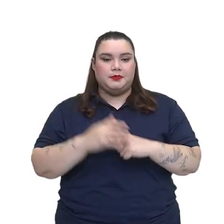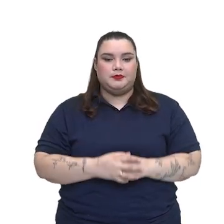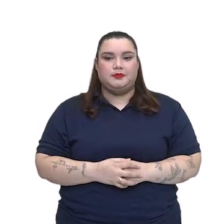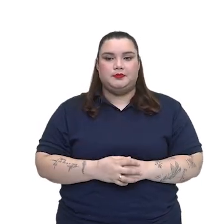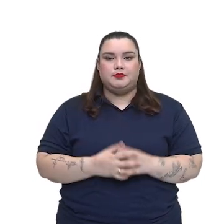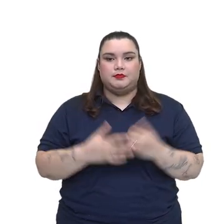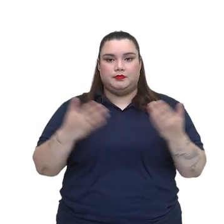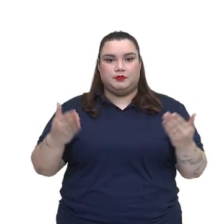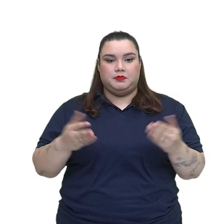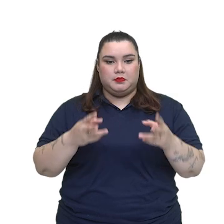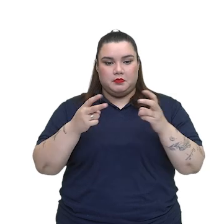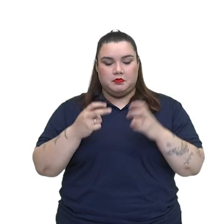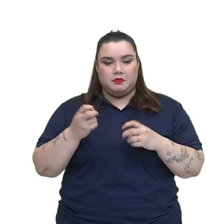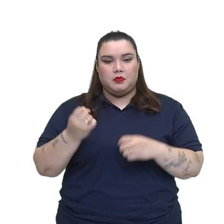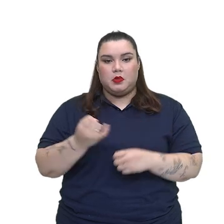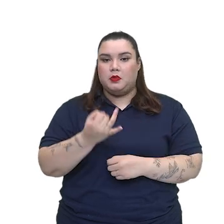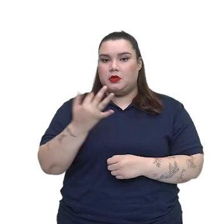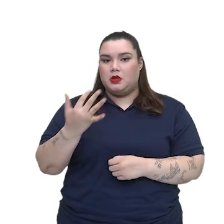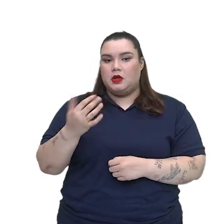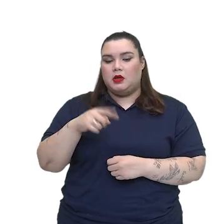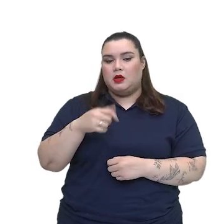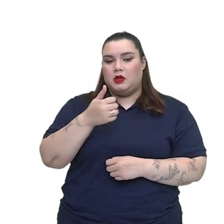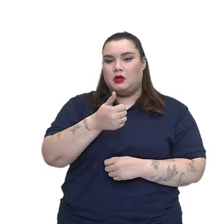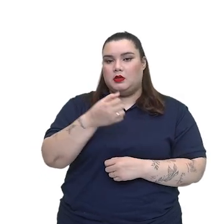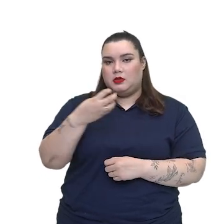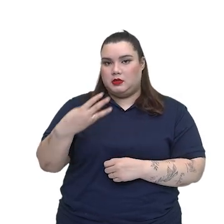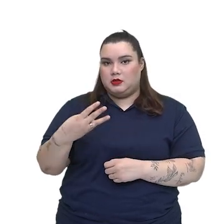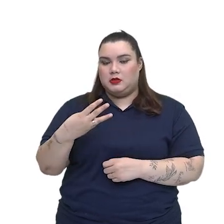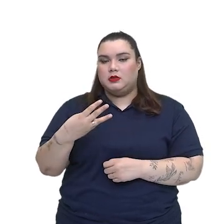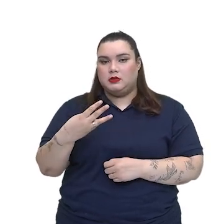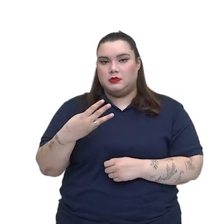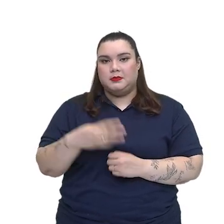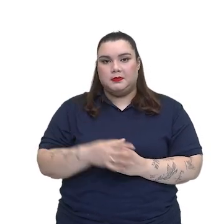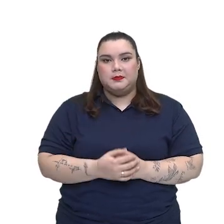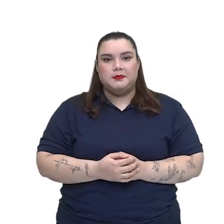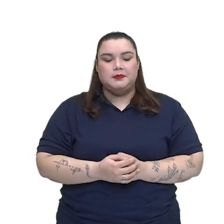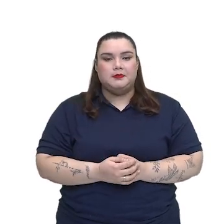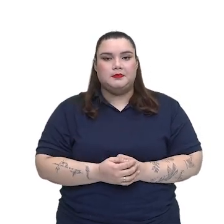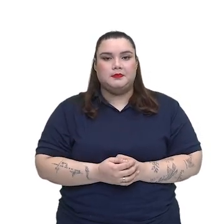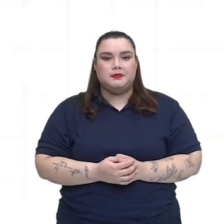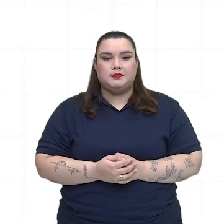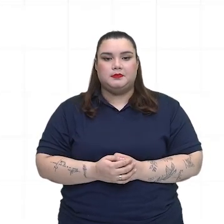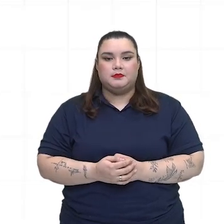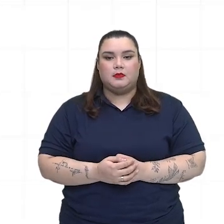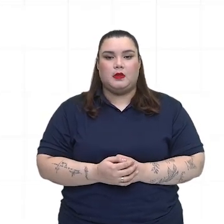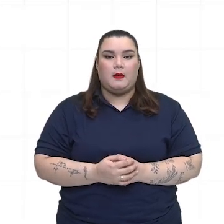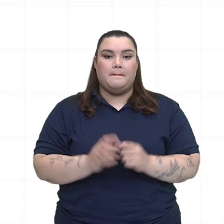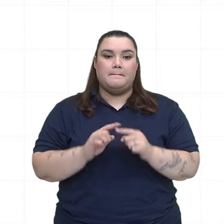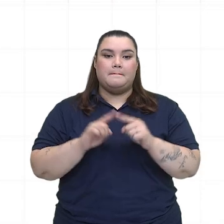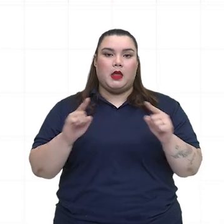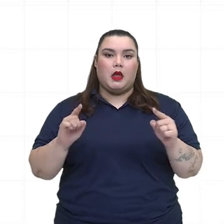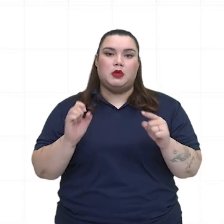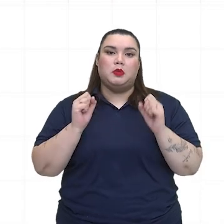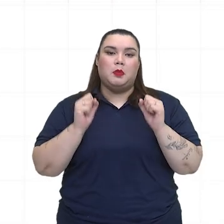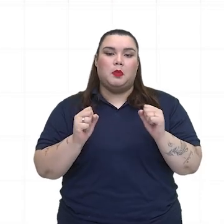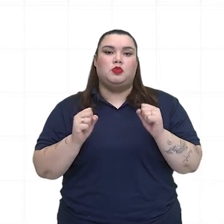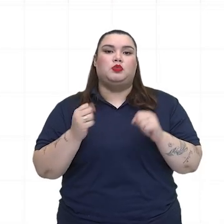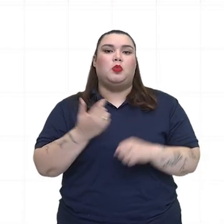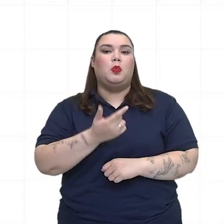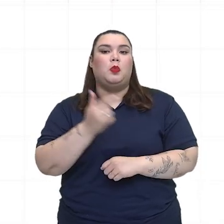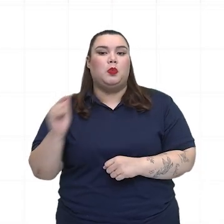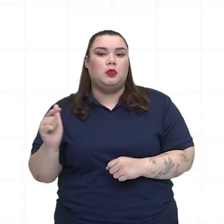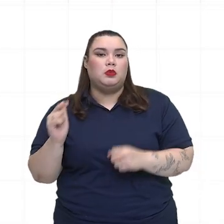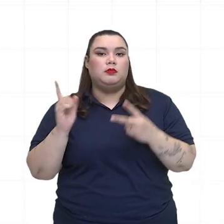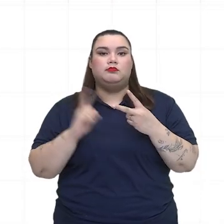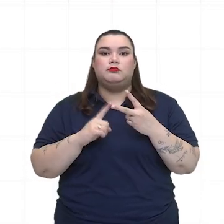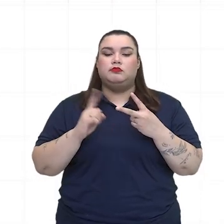Então, olha só, uma quantidade de 13 moedas de 25 centavos. Mas ela não quer só essa opção.